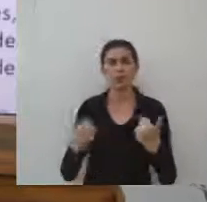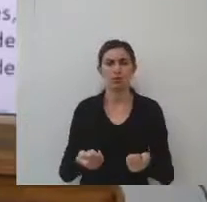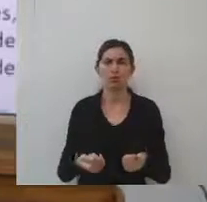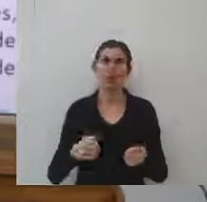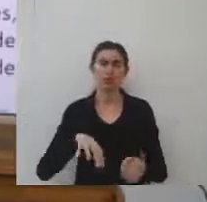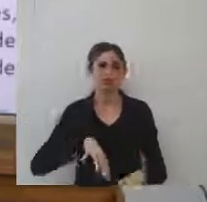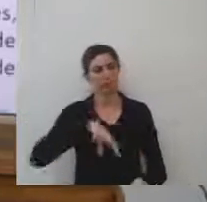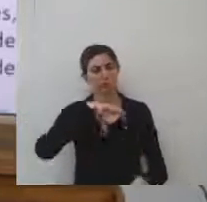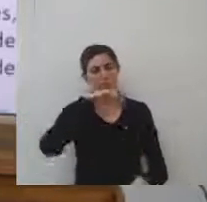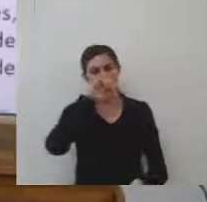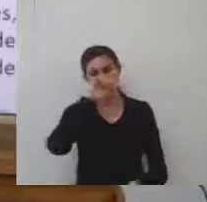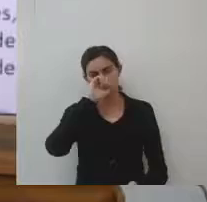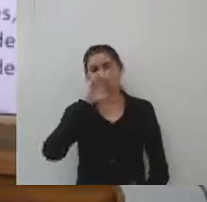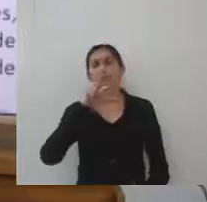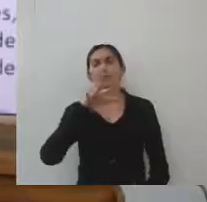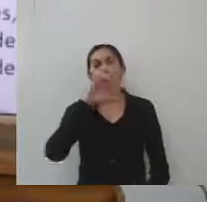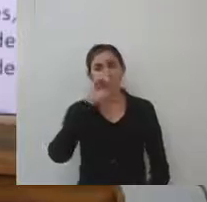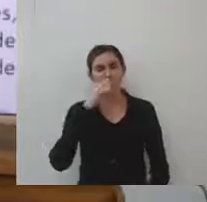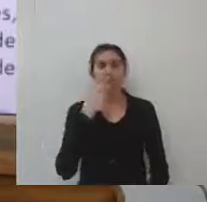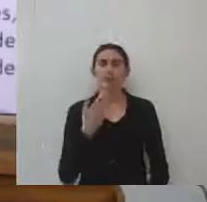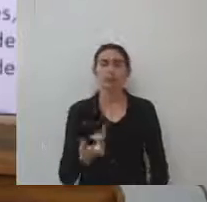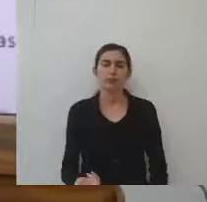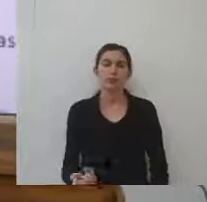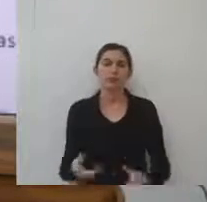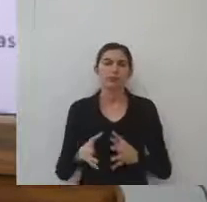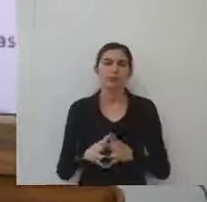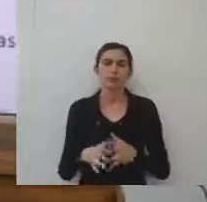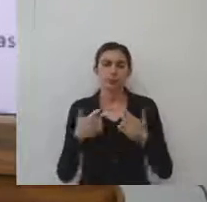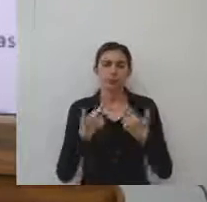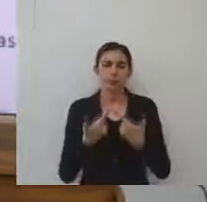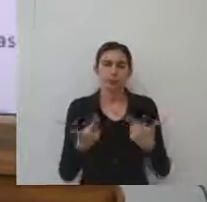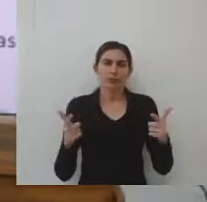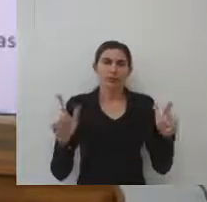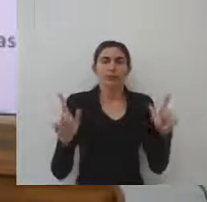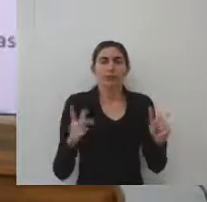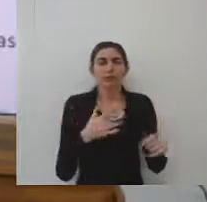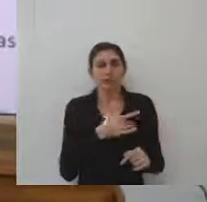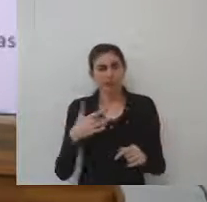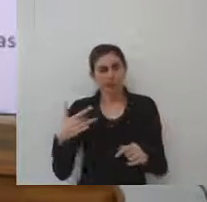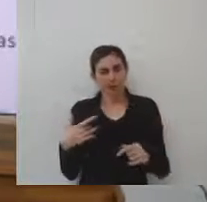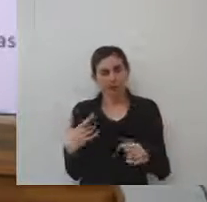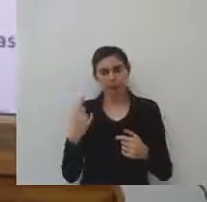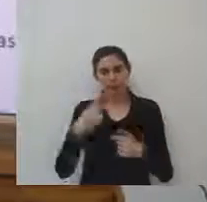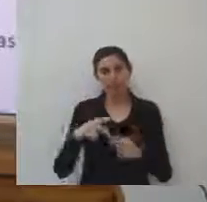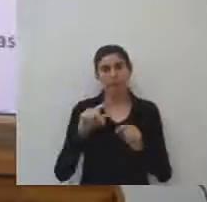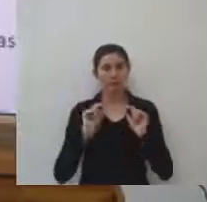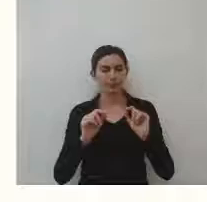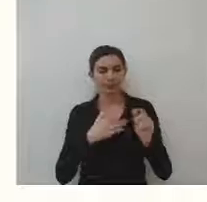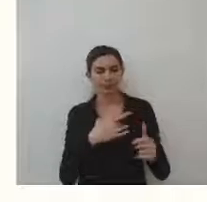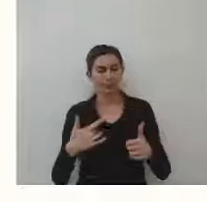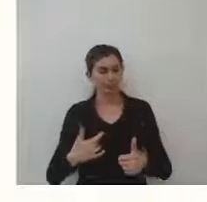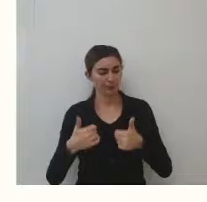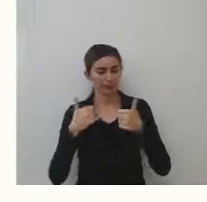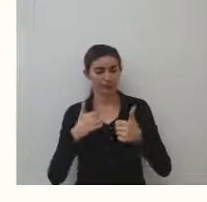capacidade respiratória, como eu falei. Outro benefício da saúde, ele traz o bem-estar físico,